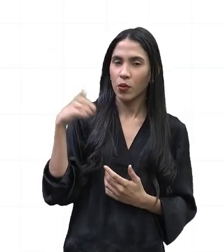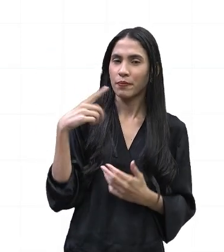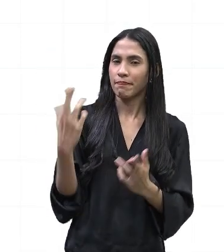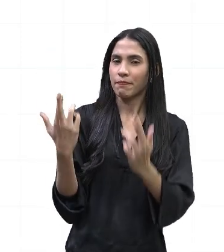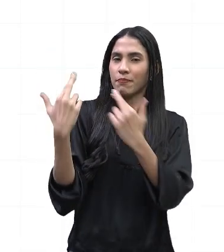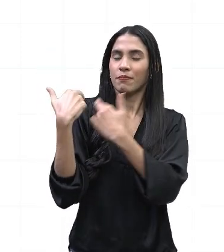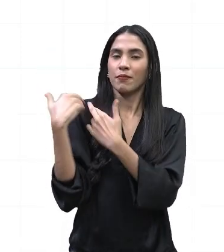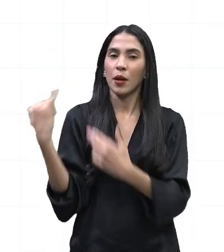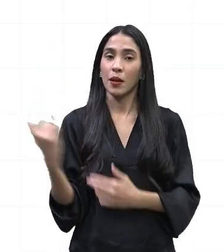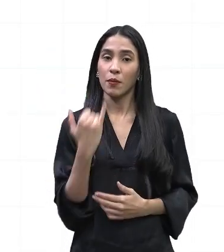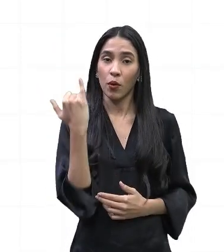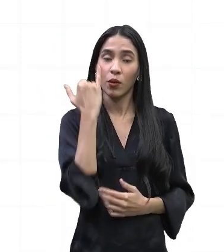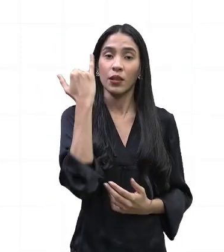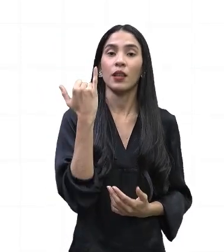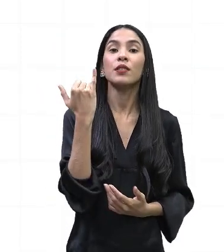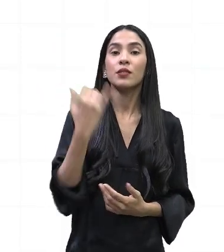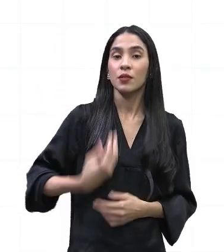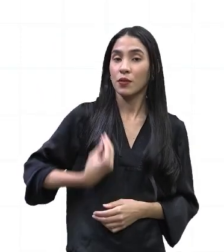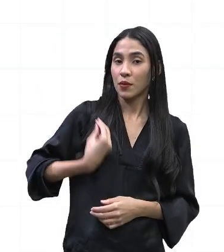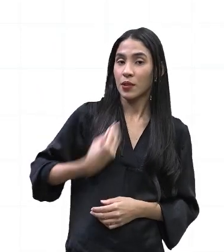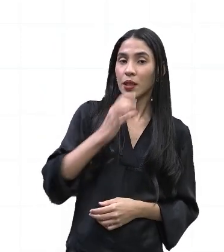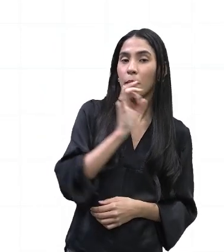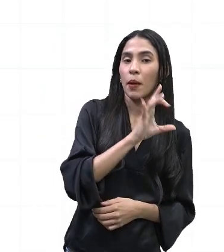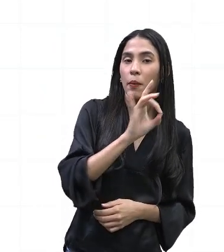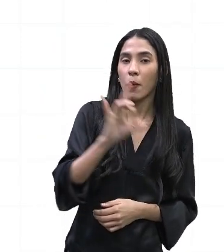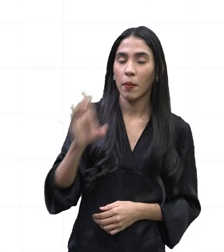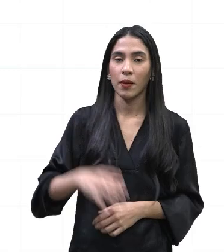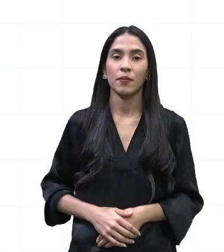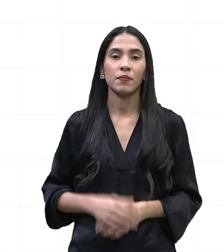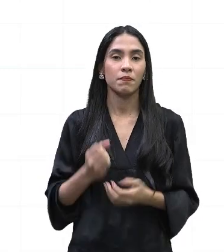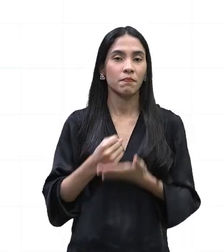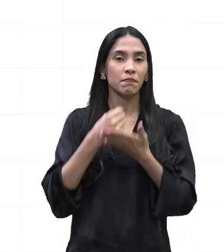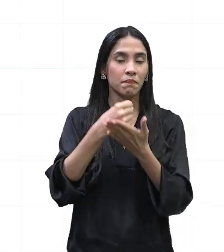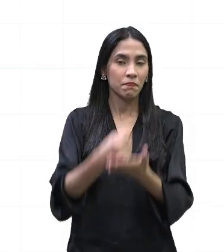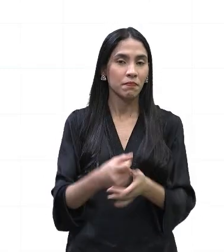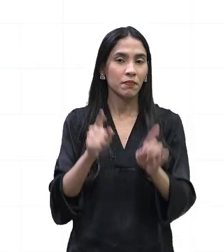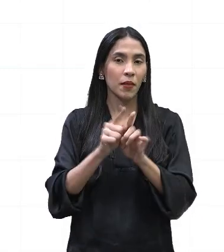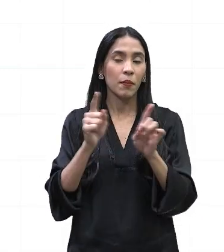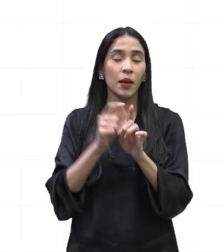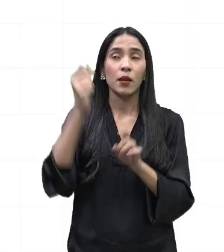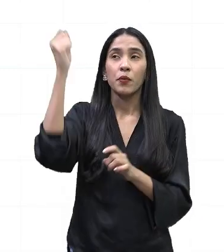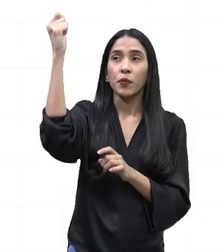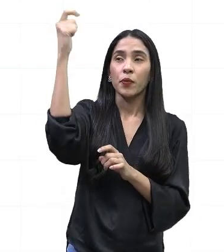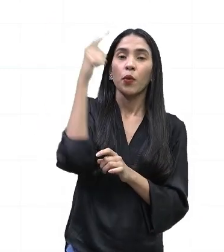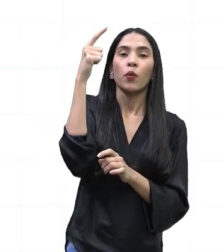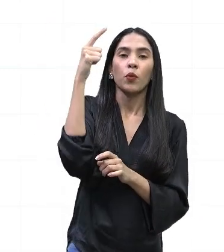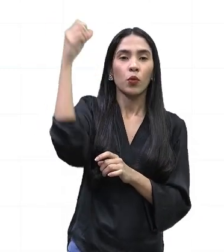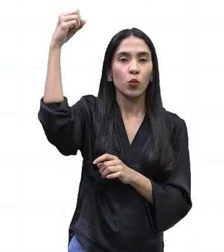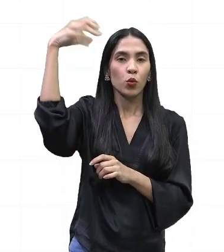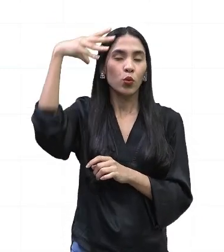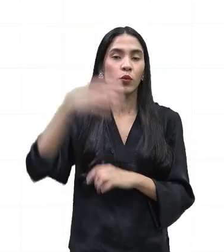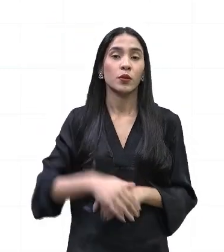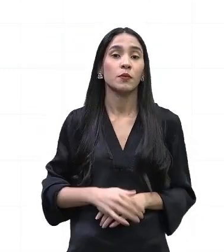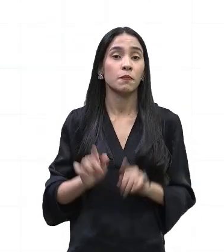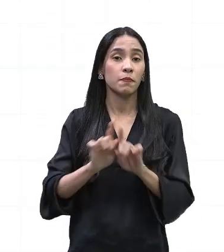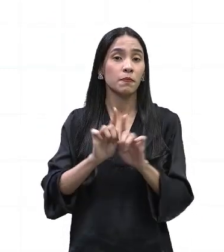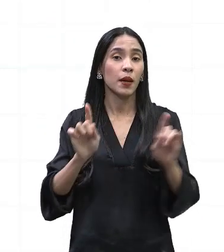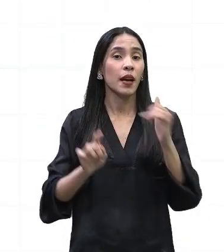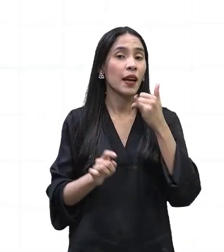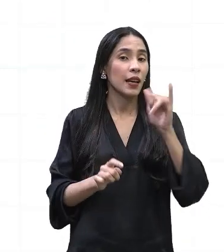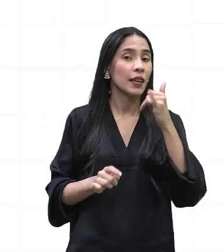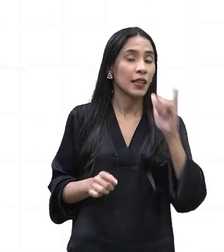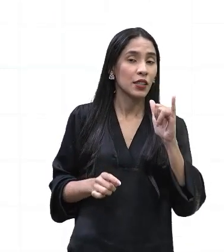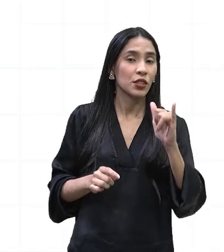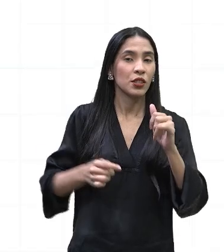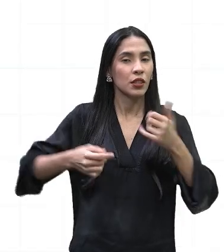papel importante em nossa vida, fornece aos organismos vivos a luz, sendo que a sua energia nos